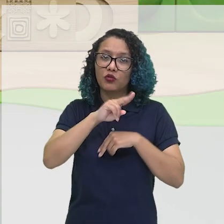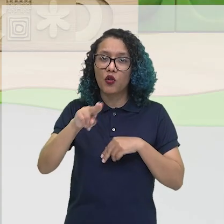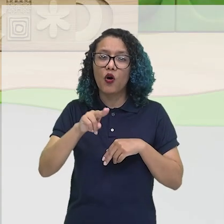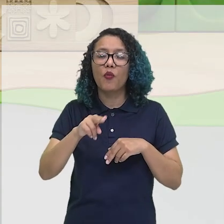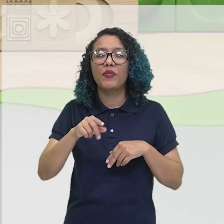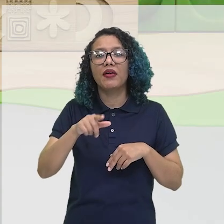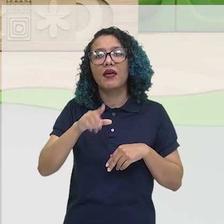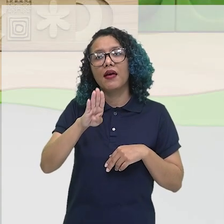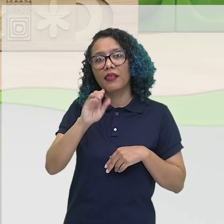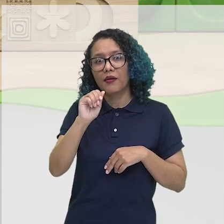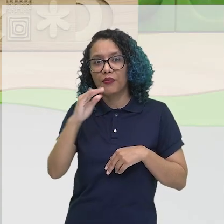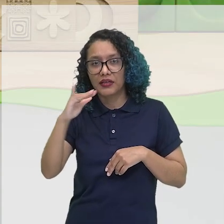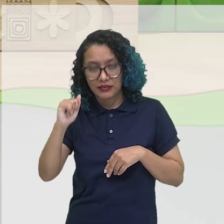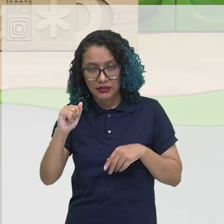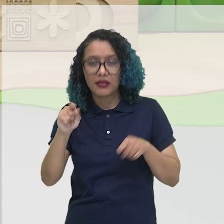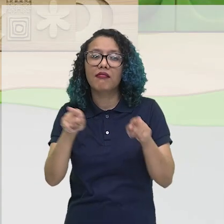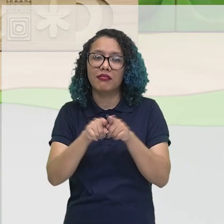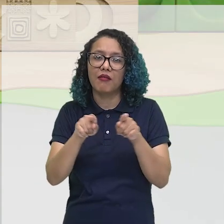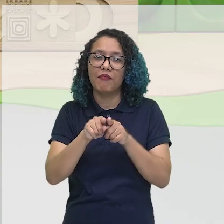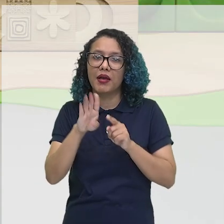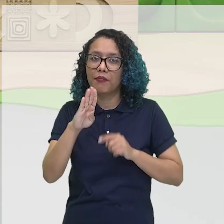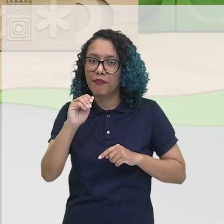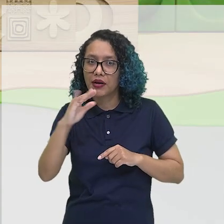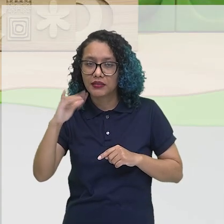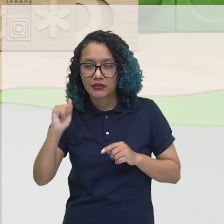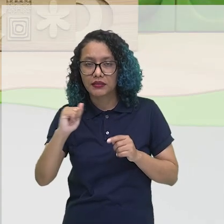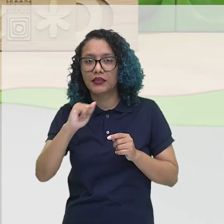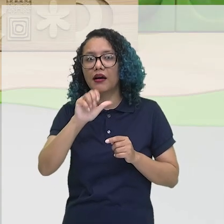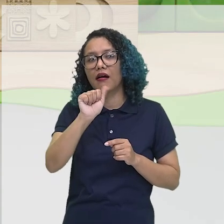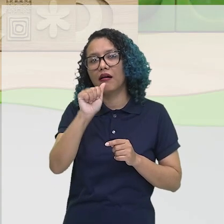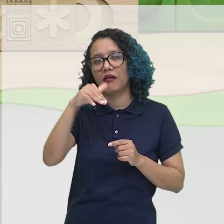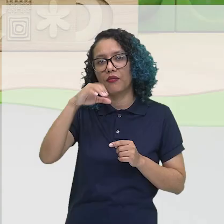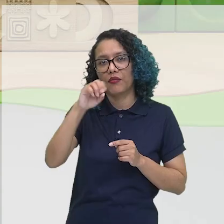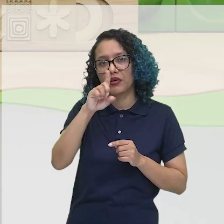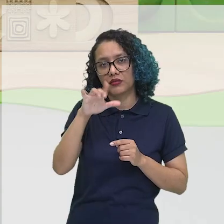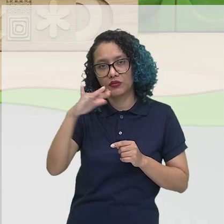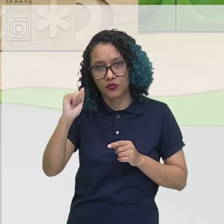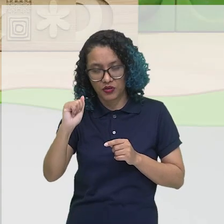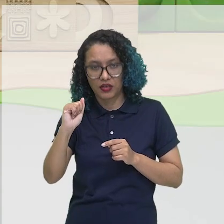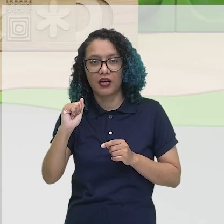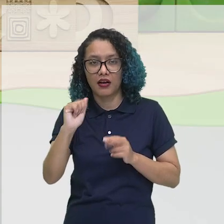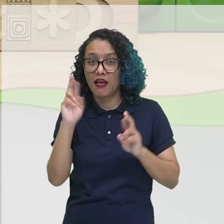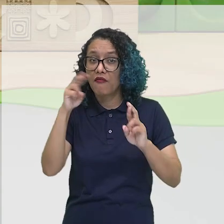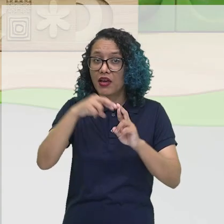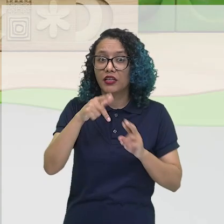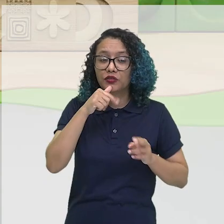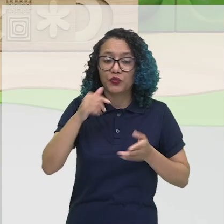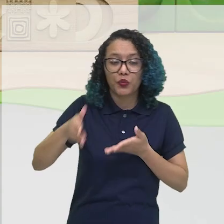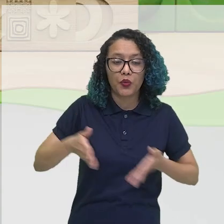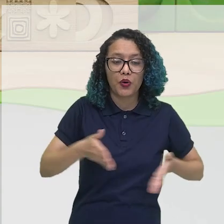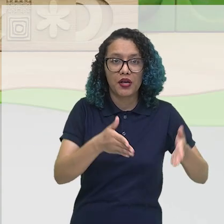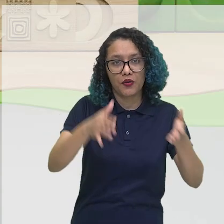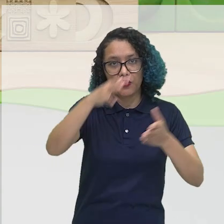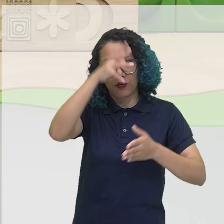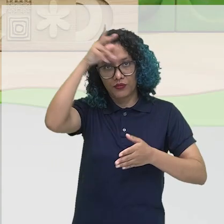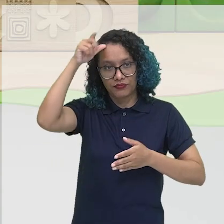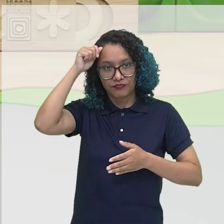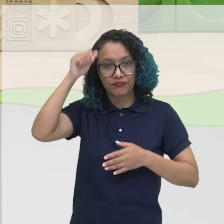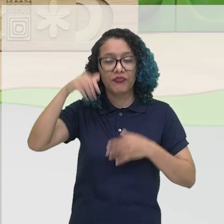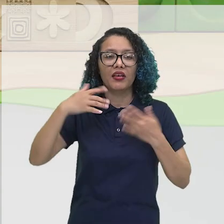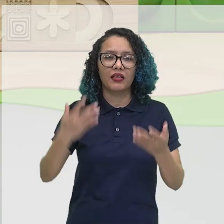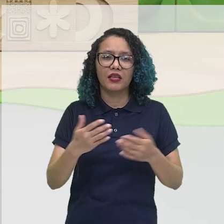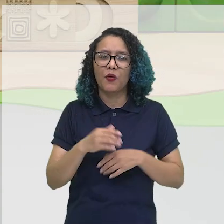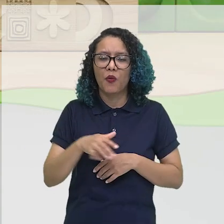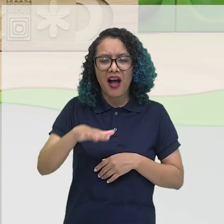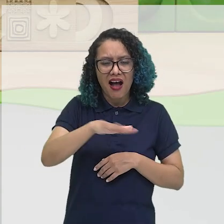se chama bacia amazônica, devido ao nosso rio. E a importância dessa bacia, é